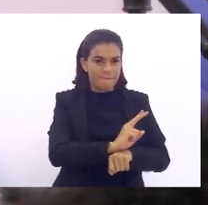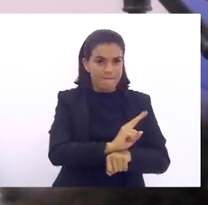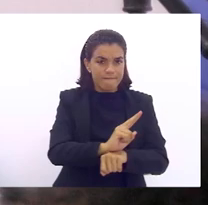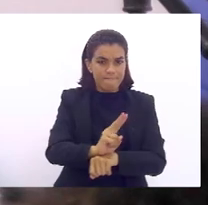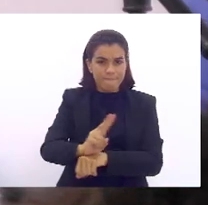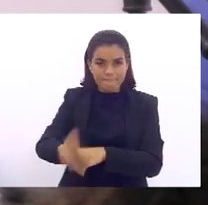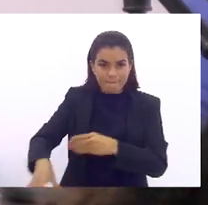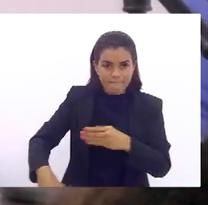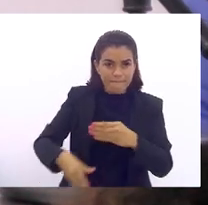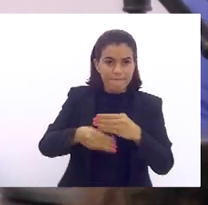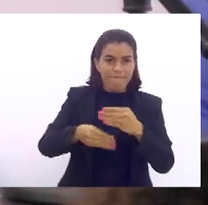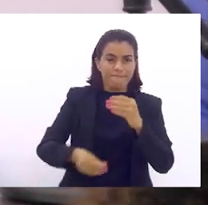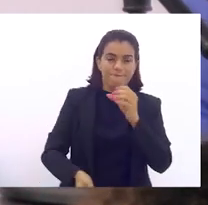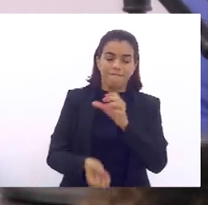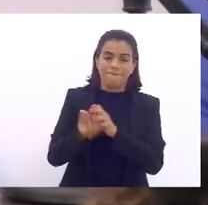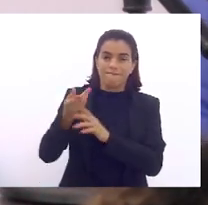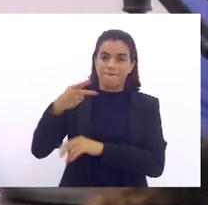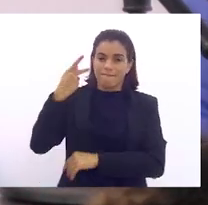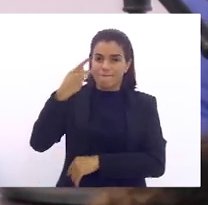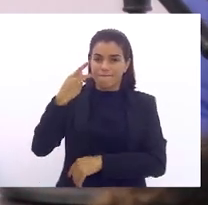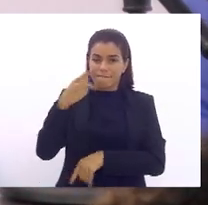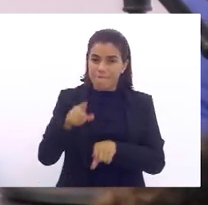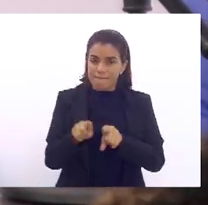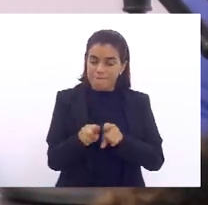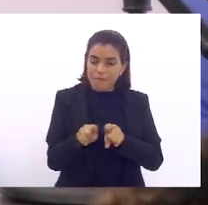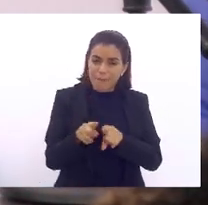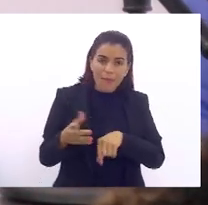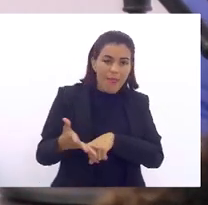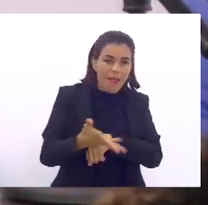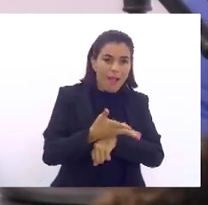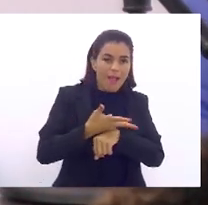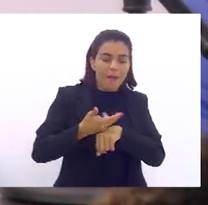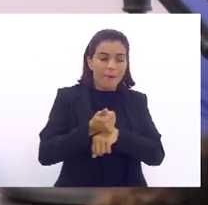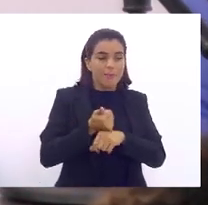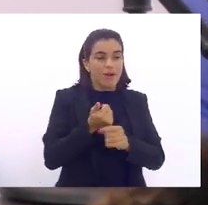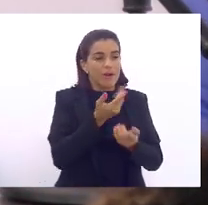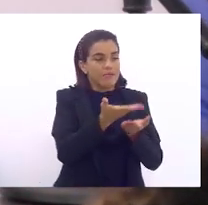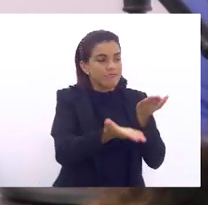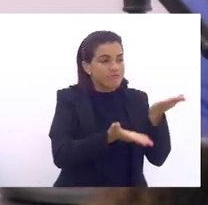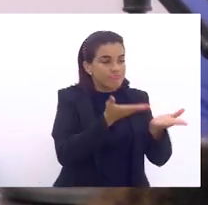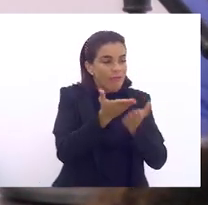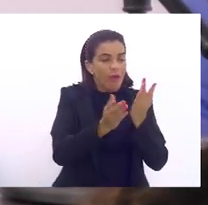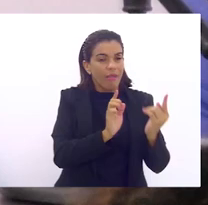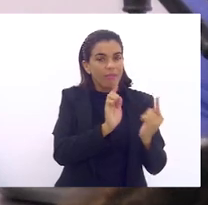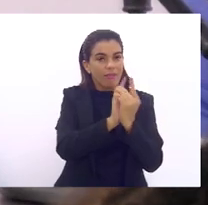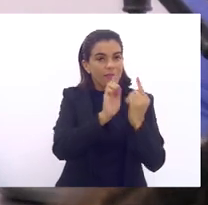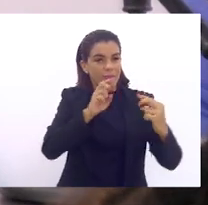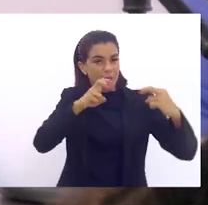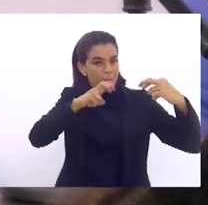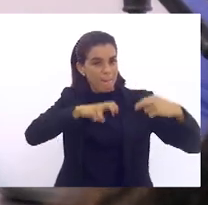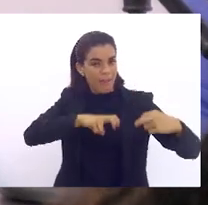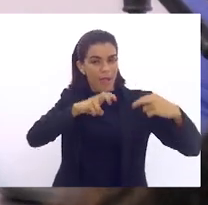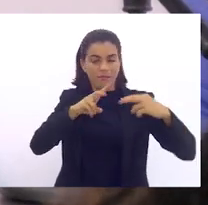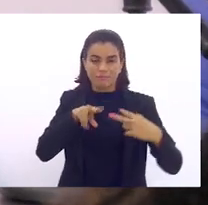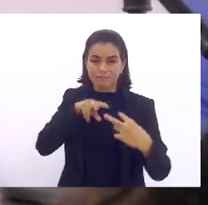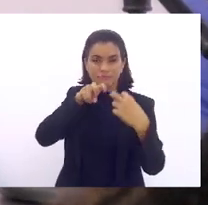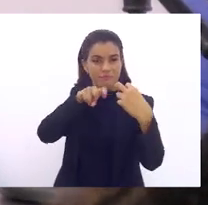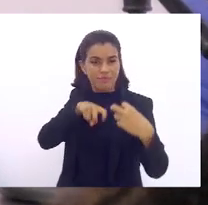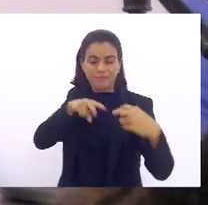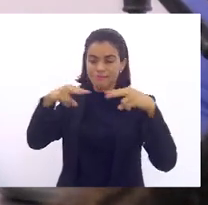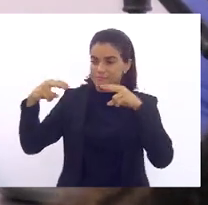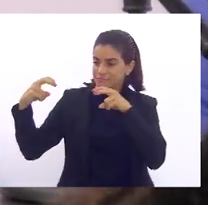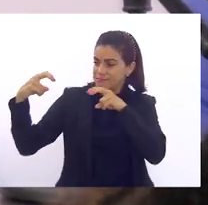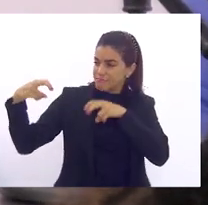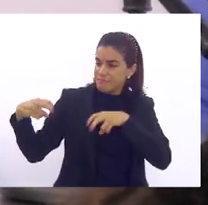implementação das políticas mas também aprimorando o nosso atendimento individualizado lá para cada vez mais a